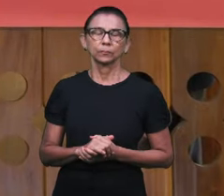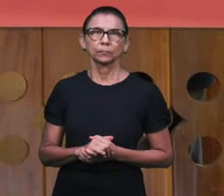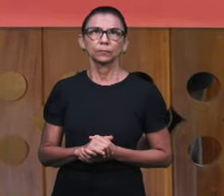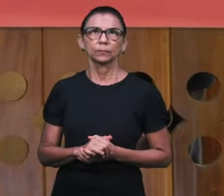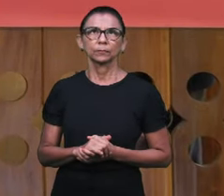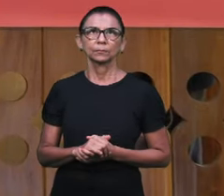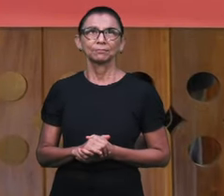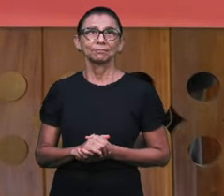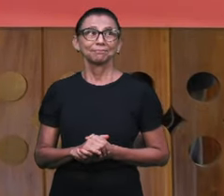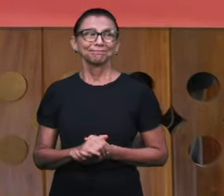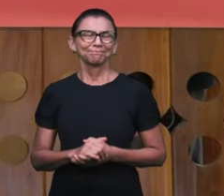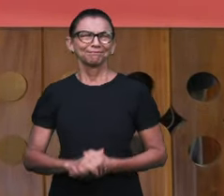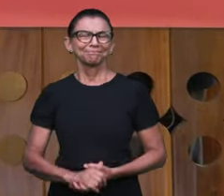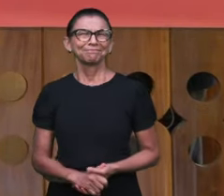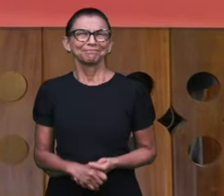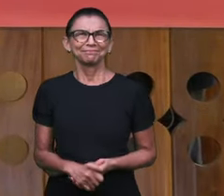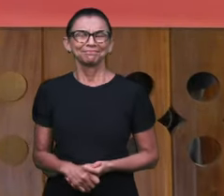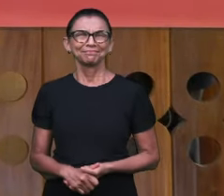hein?